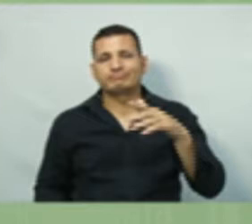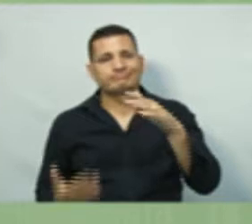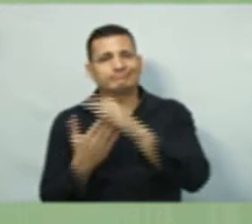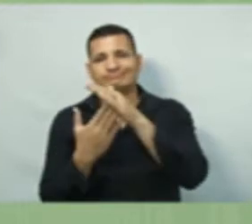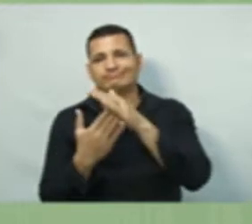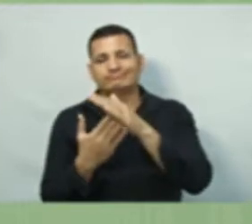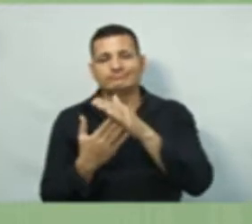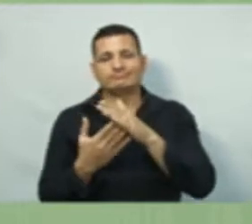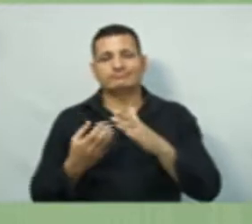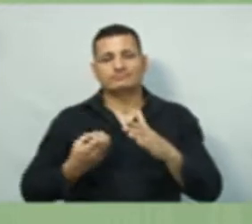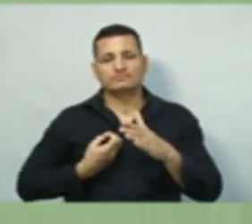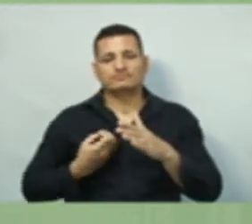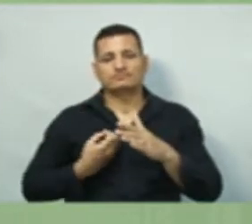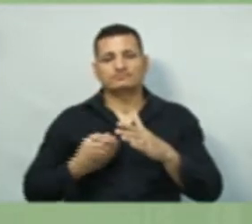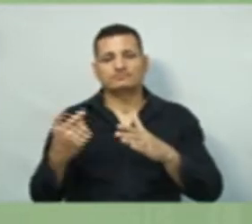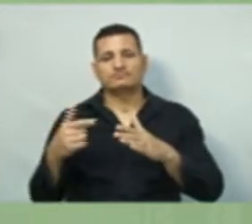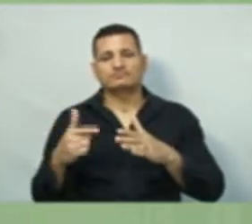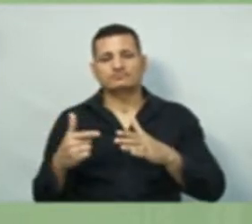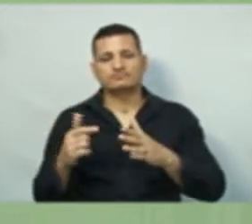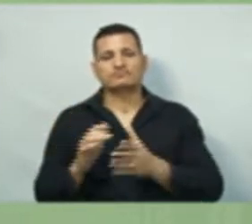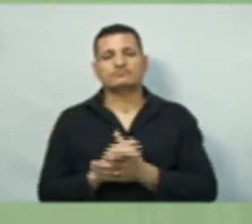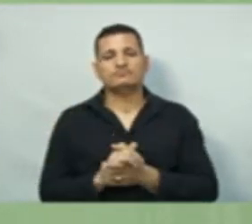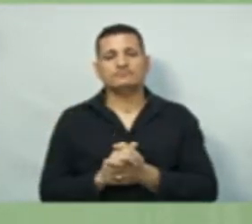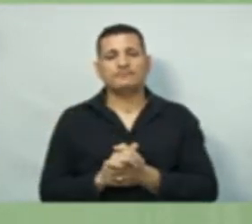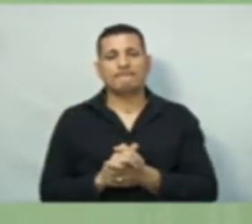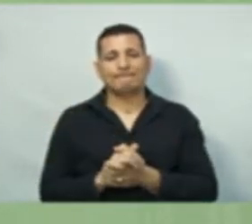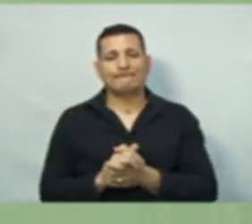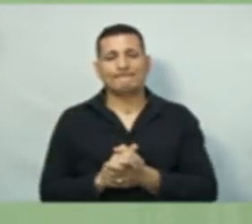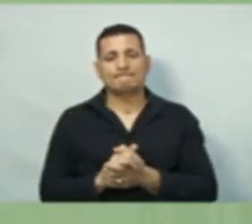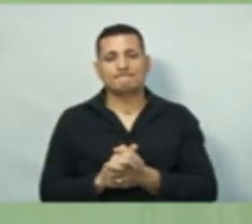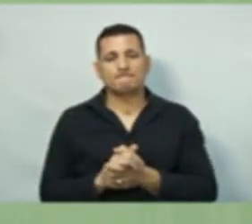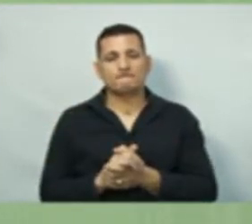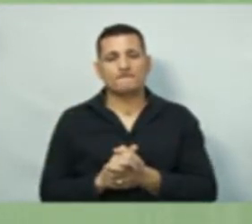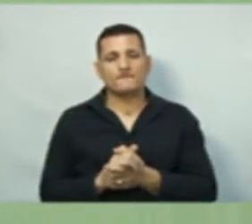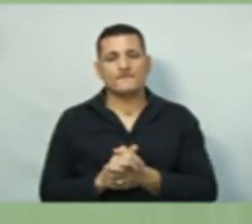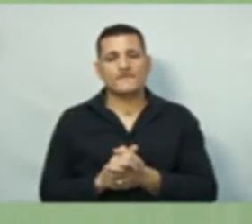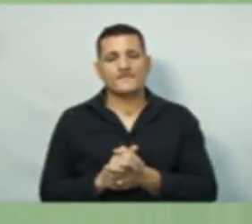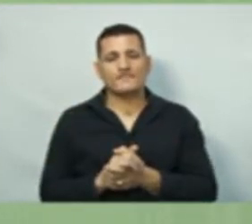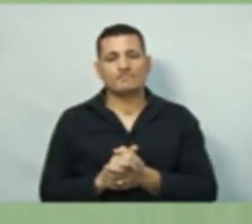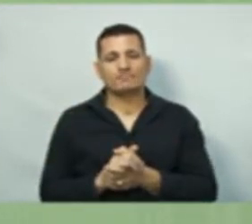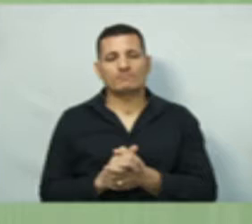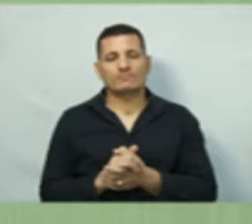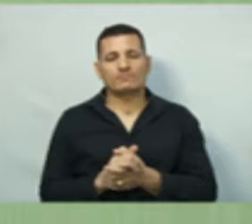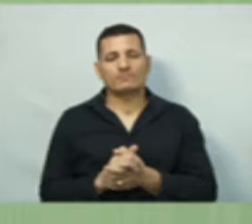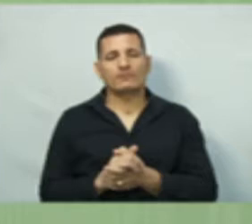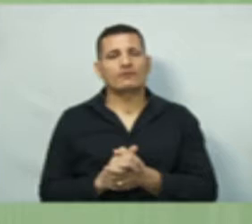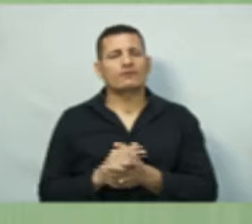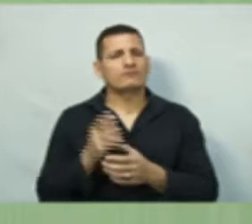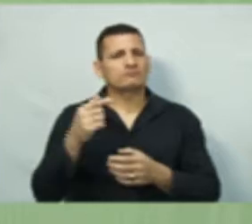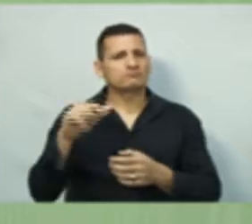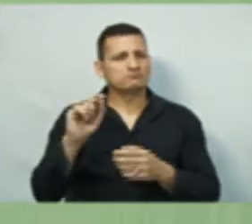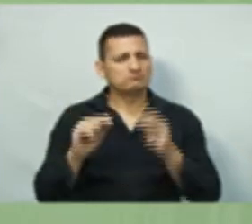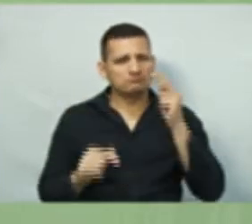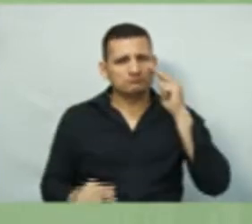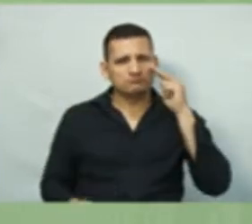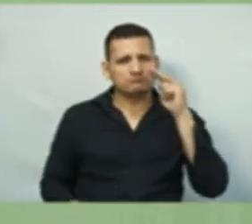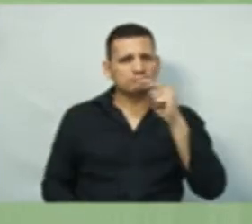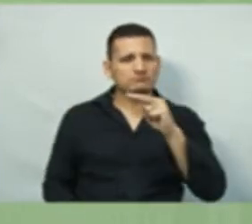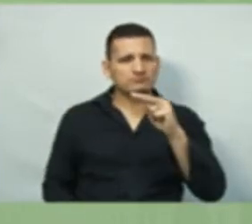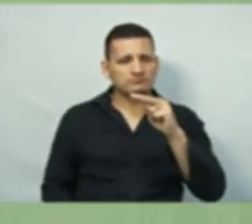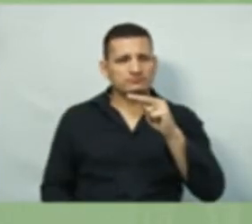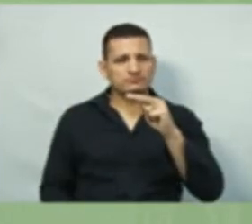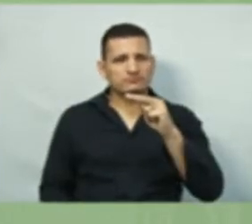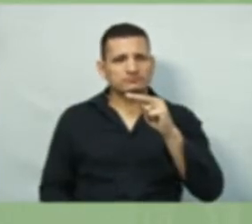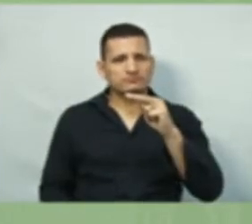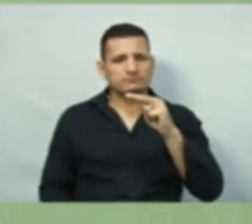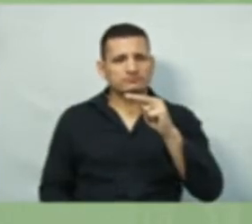salvo impossibilidade técnica de prestação de serviços. Gostaria que vocês observassem bastante